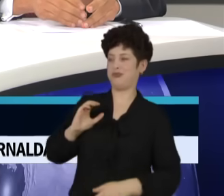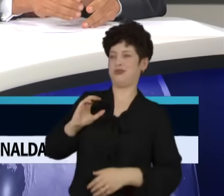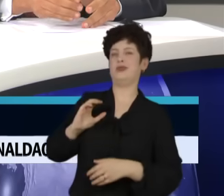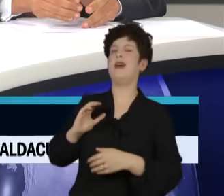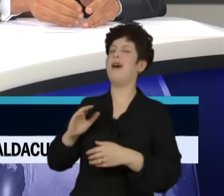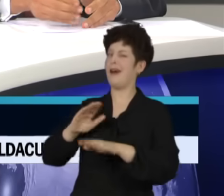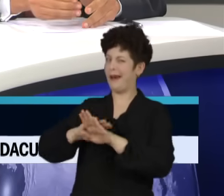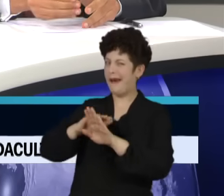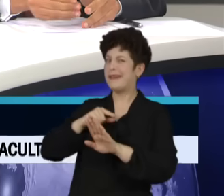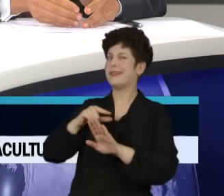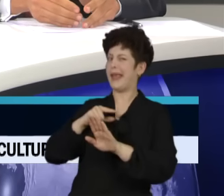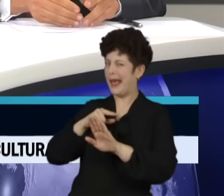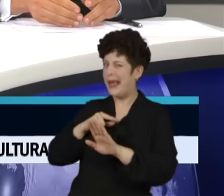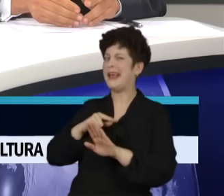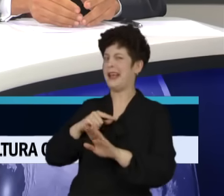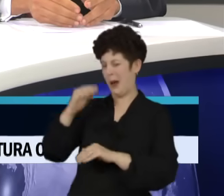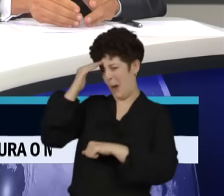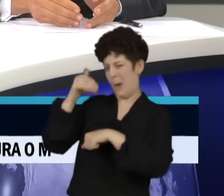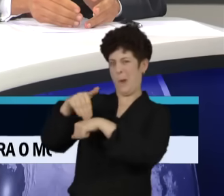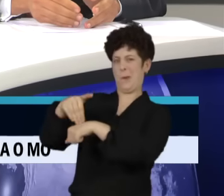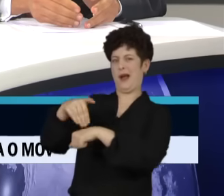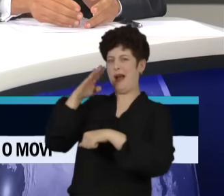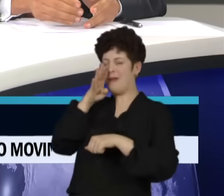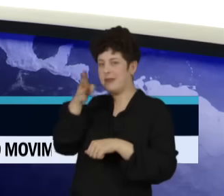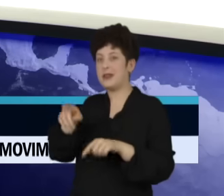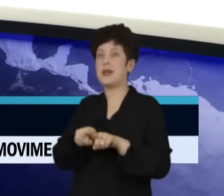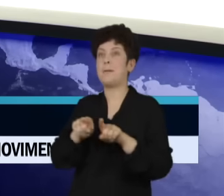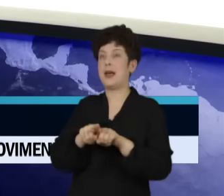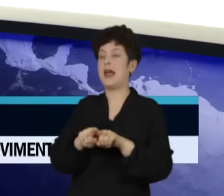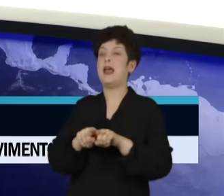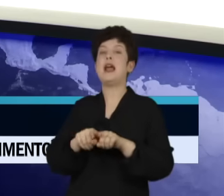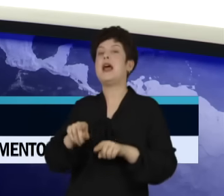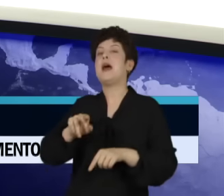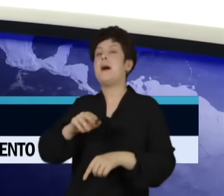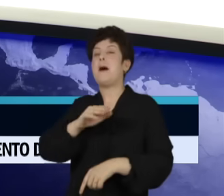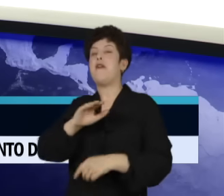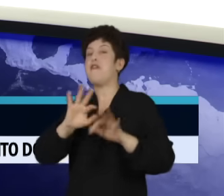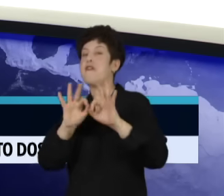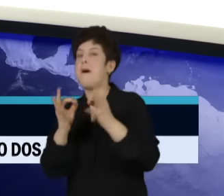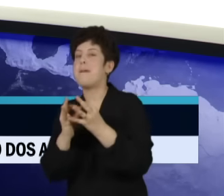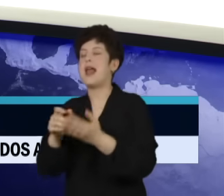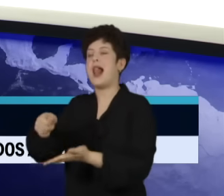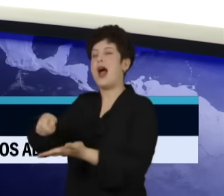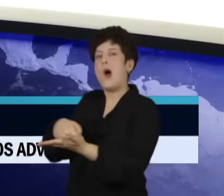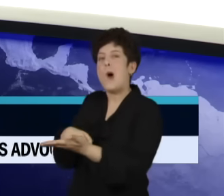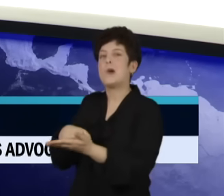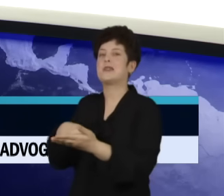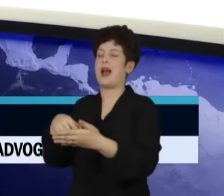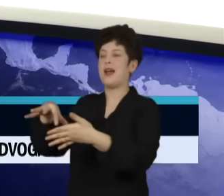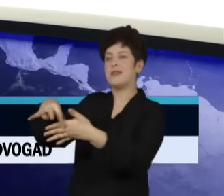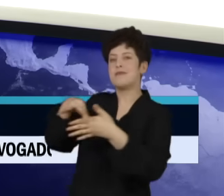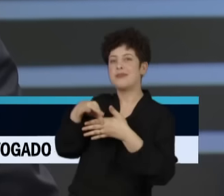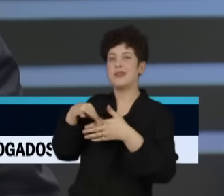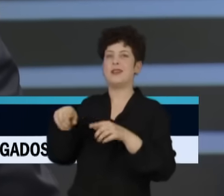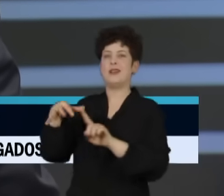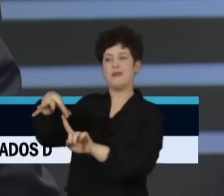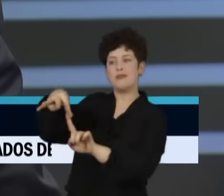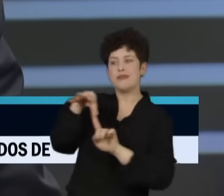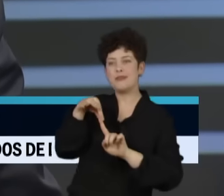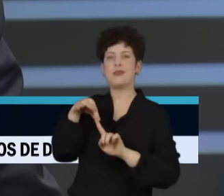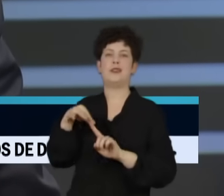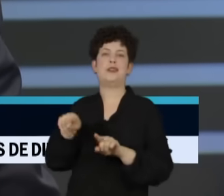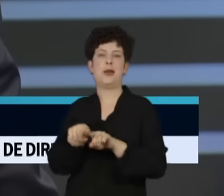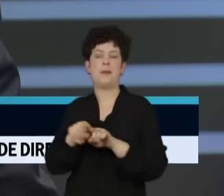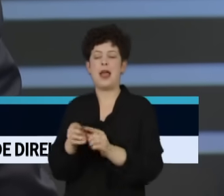tá presente, mas existem outras questões de nomeação de parentes, outras questões de contratação. Houve uma uma licitação e